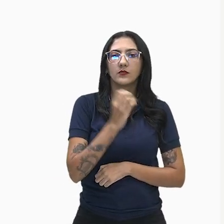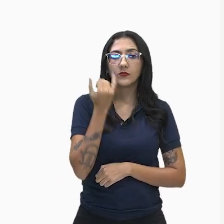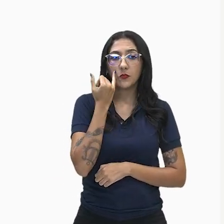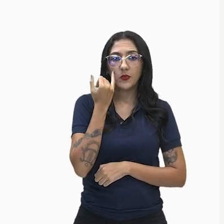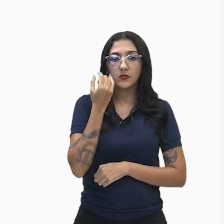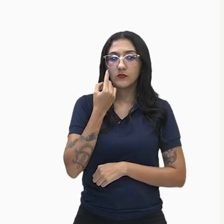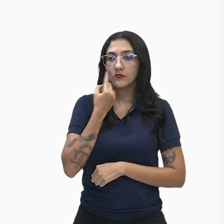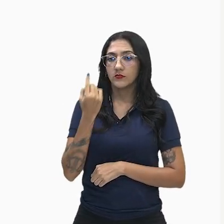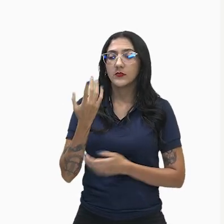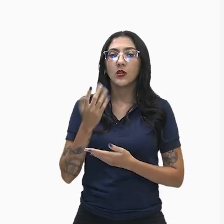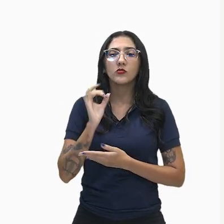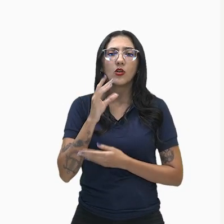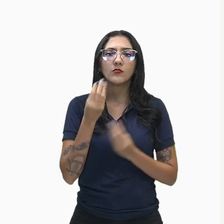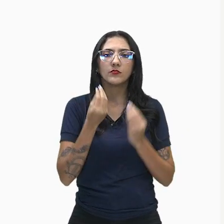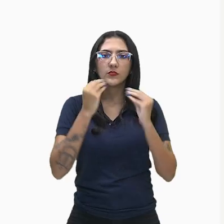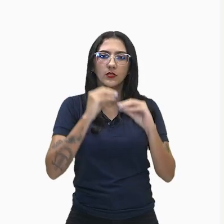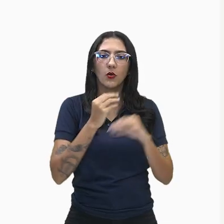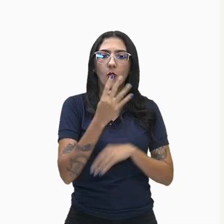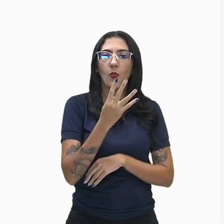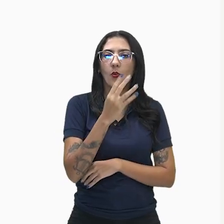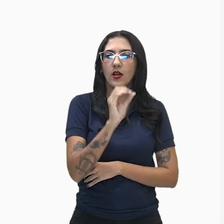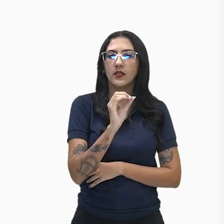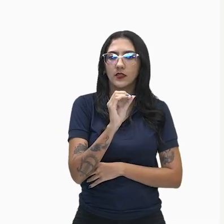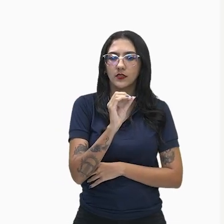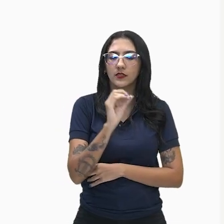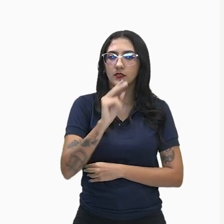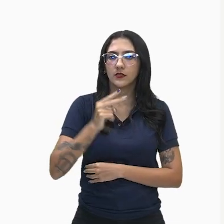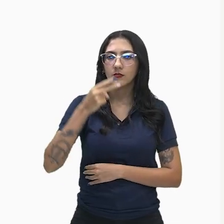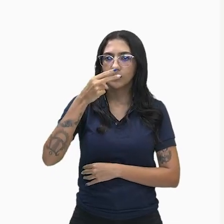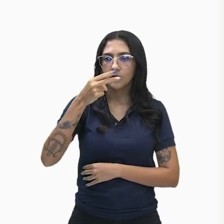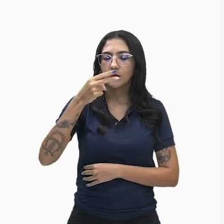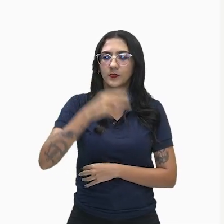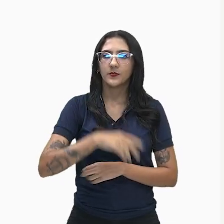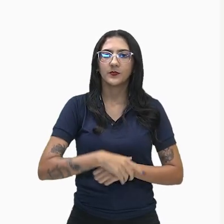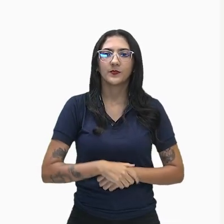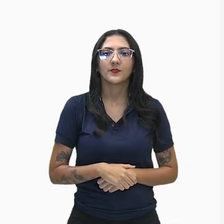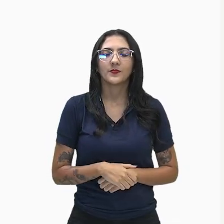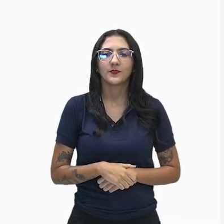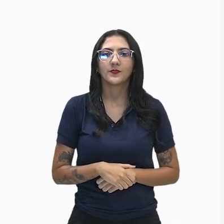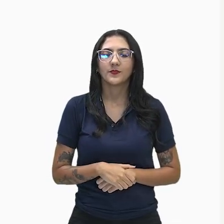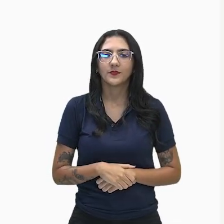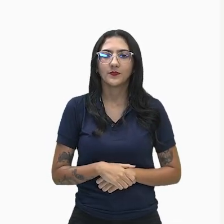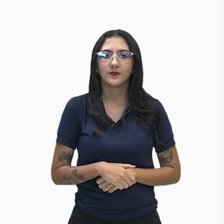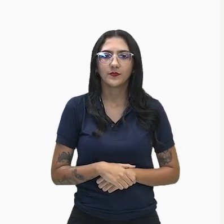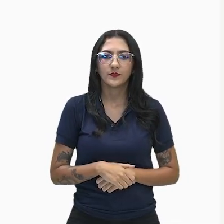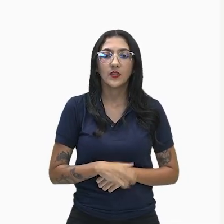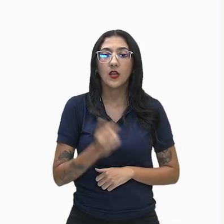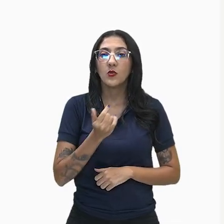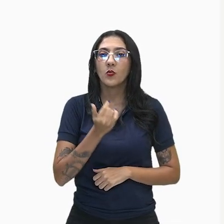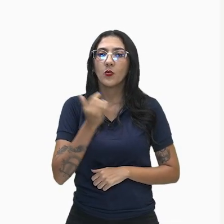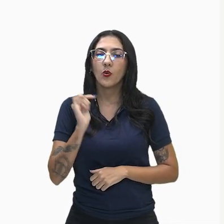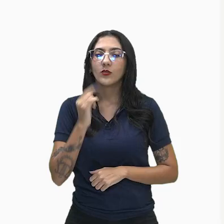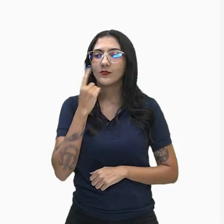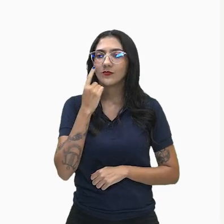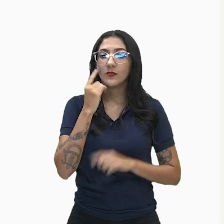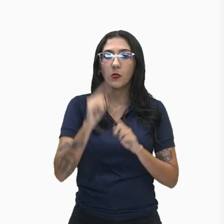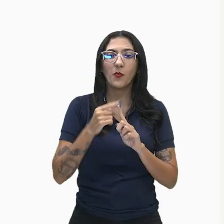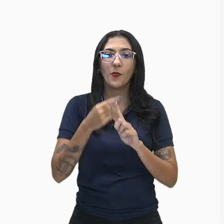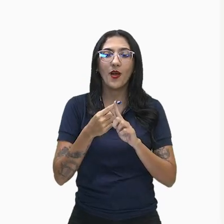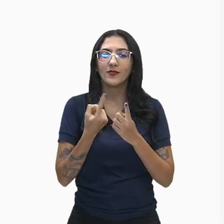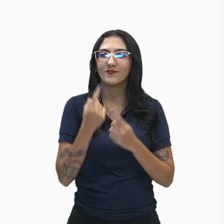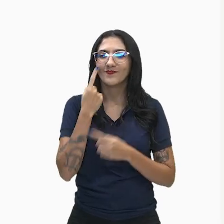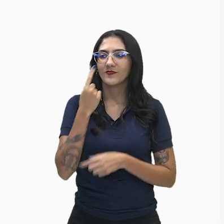apenas o número. Depois, ao final, nós vamos colocar a unidade, tá bom? 40 km, e o outro cateto a gente não sabe, ó. Vamos chamar